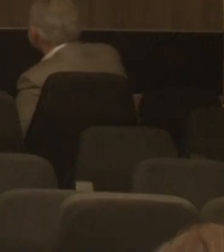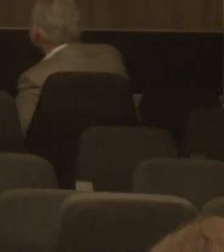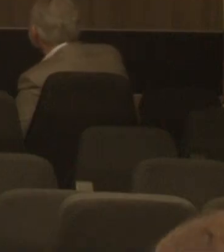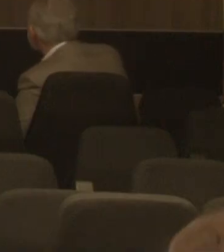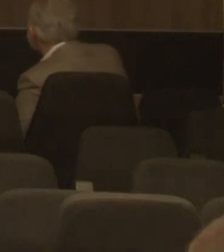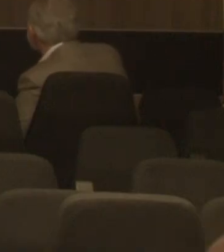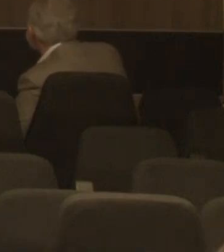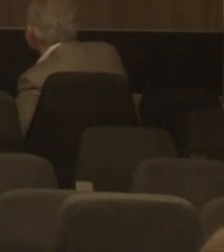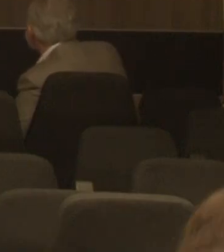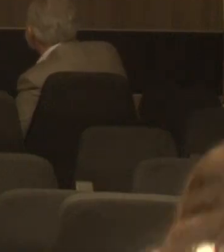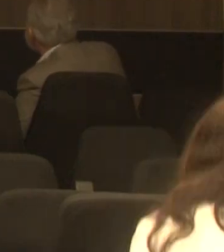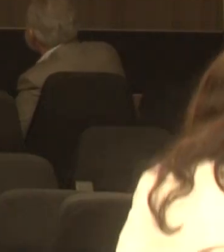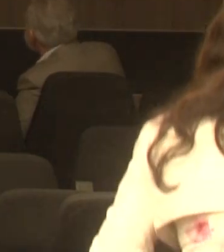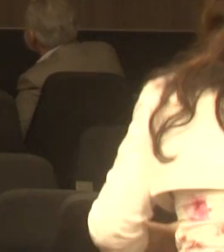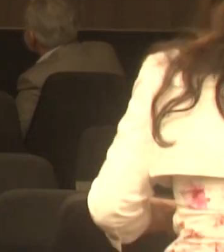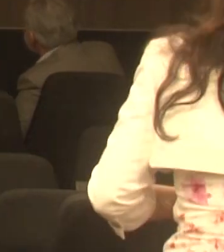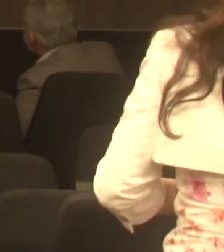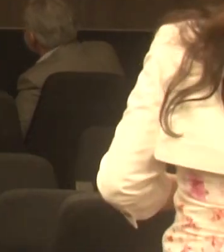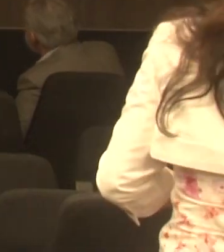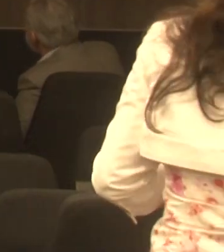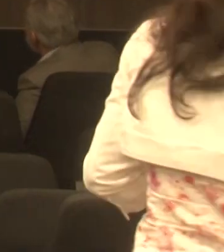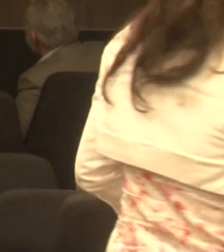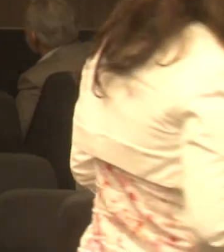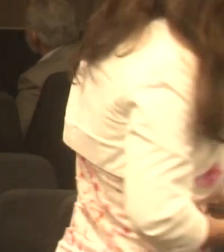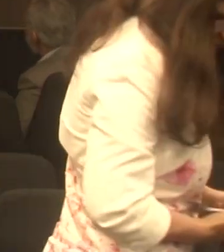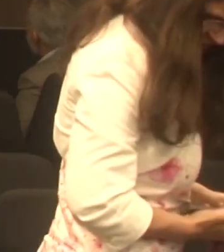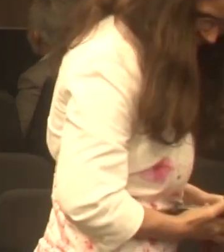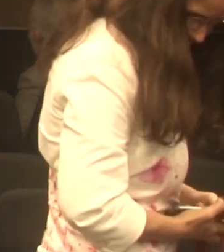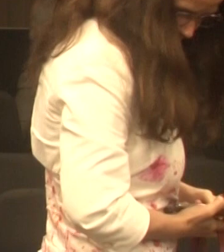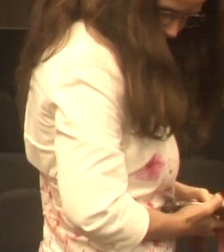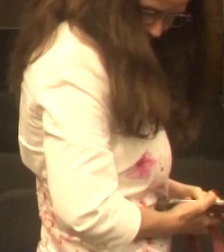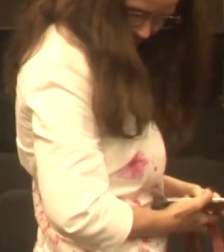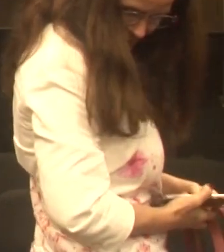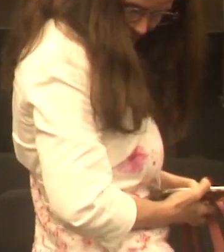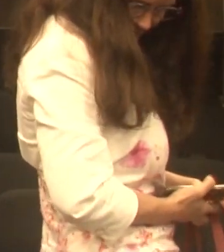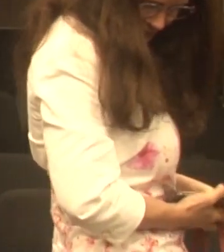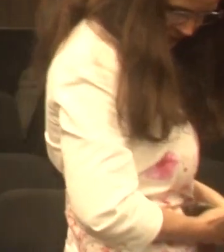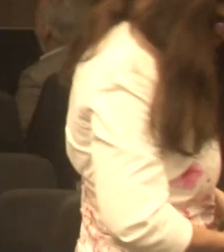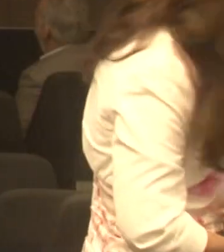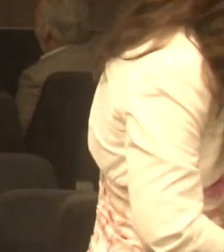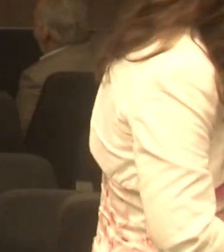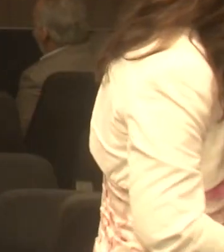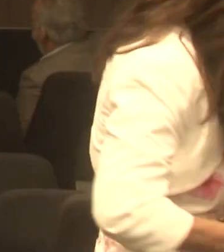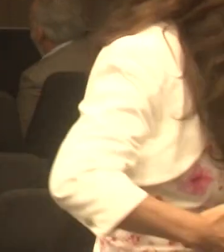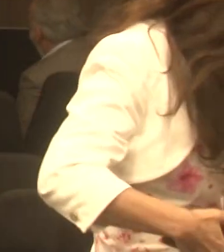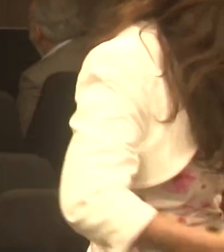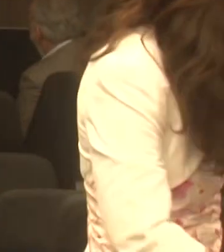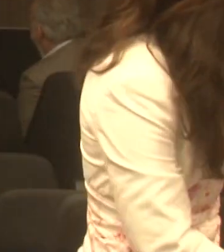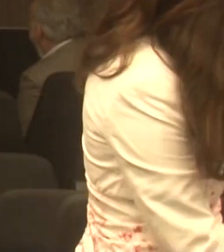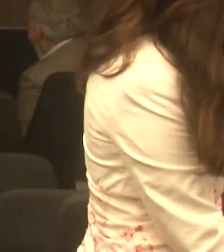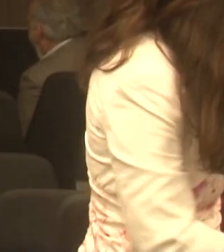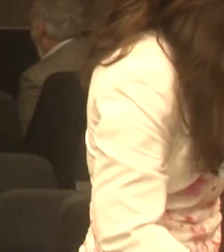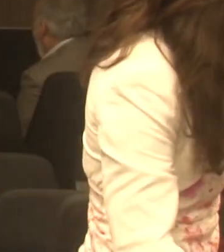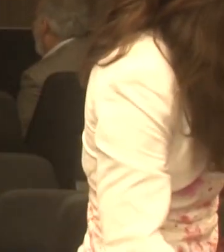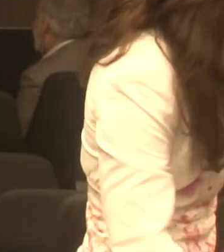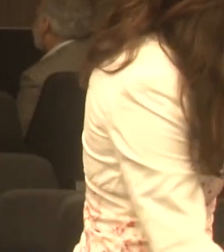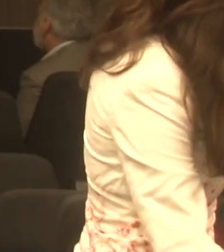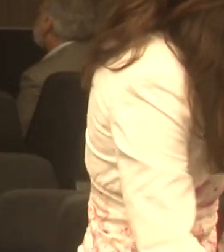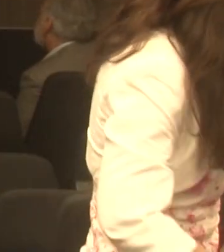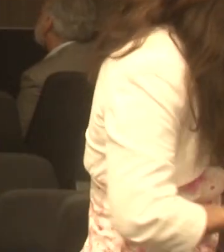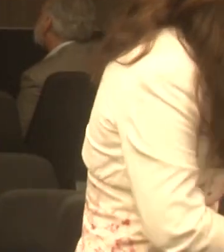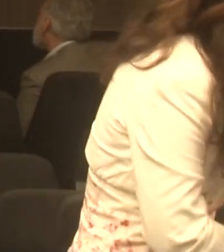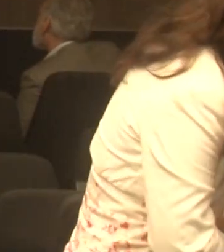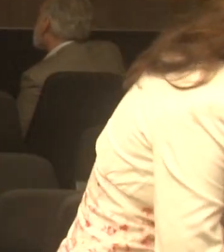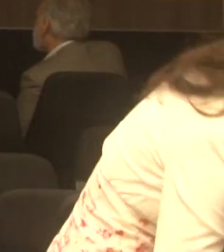Nossa próxima palestra tem o tema de Política do Hidrogênio Verde em Portugal. Nosso palestrante é o senhor